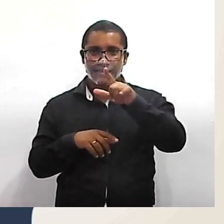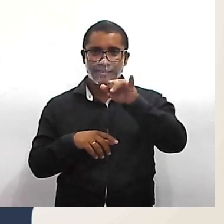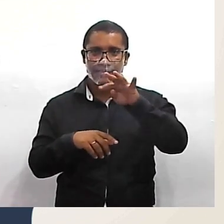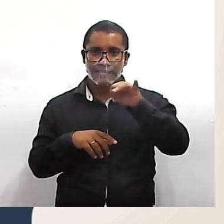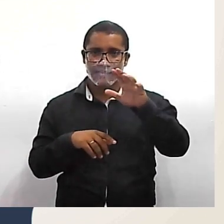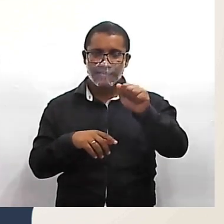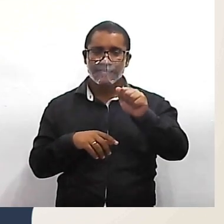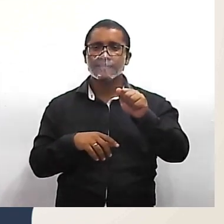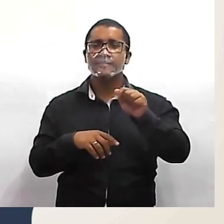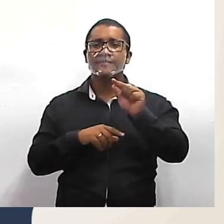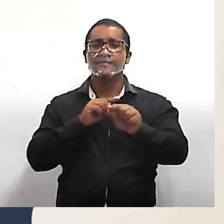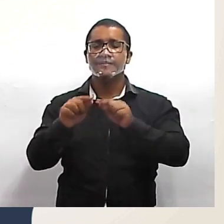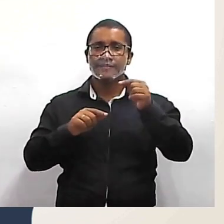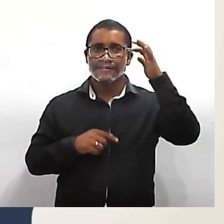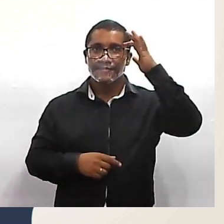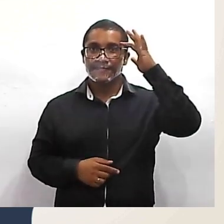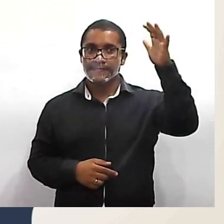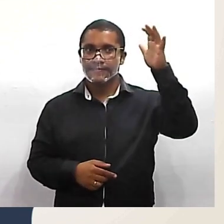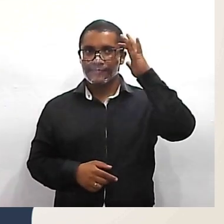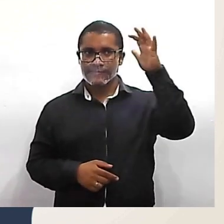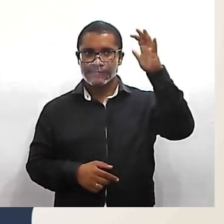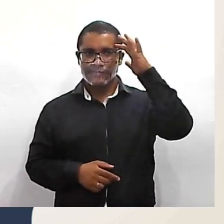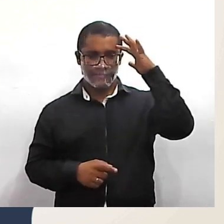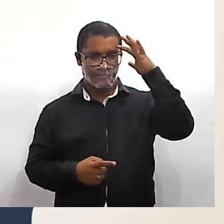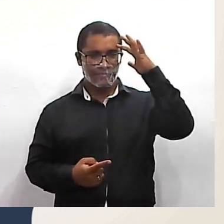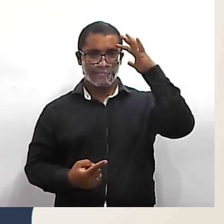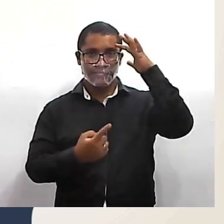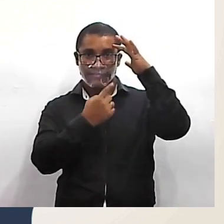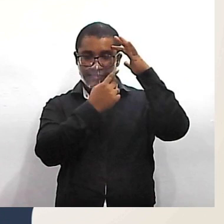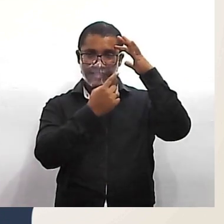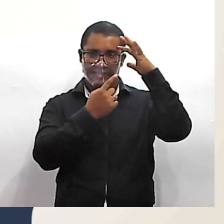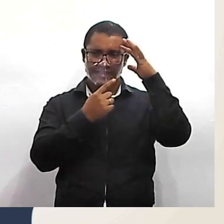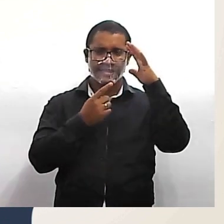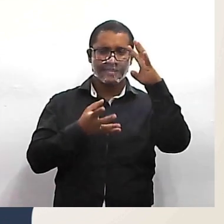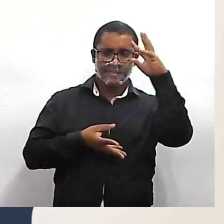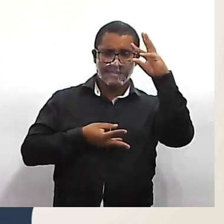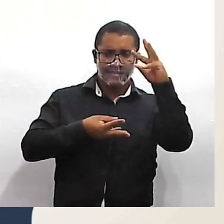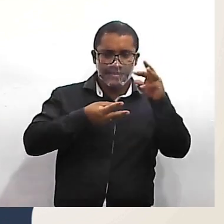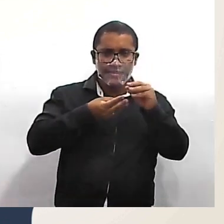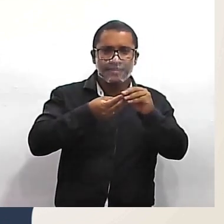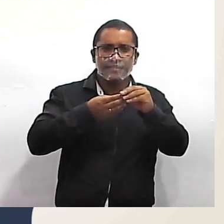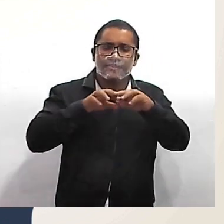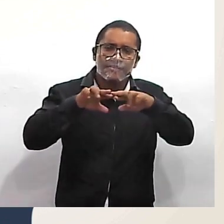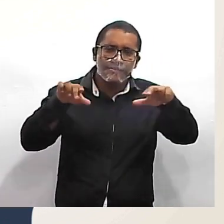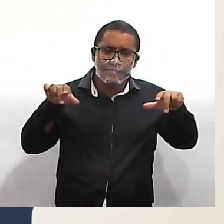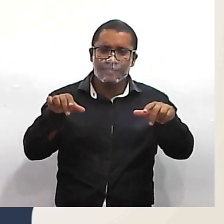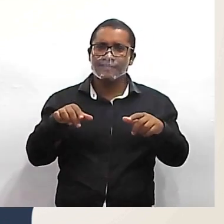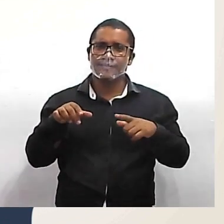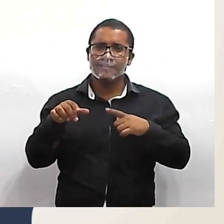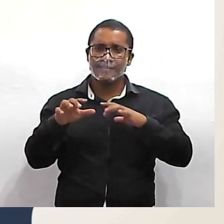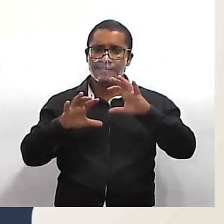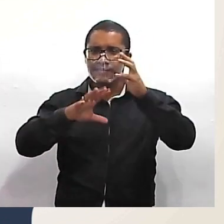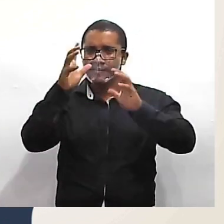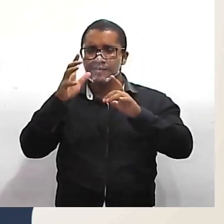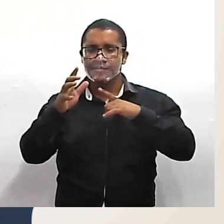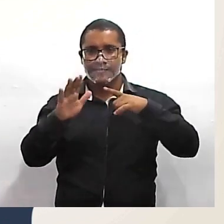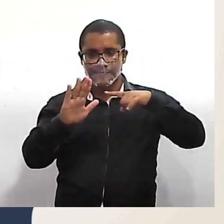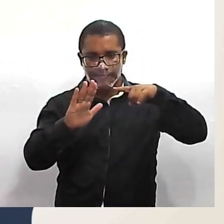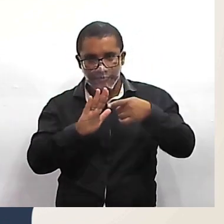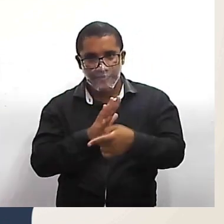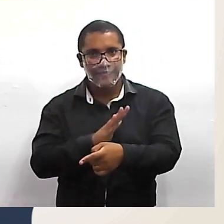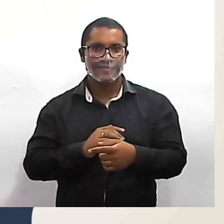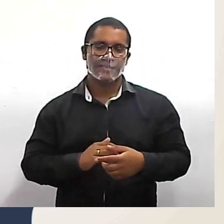uma forma de pensar que faz a decomposição dos fatos, promovendo uma análise